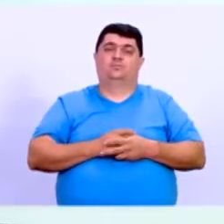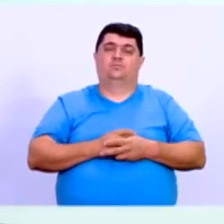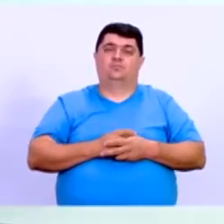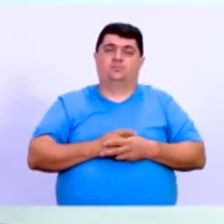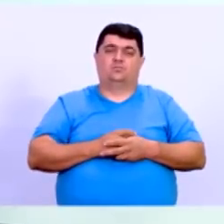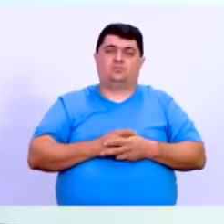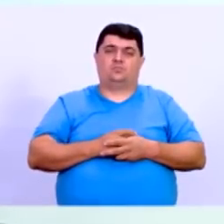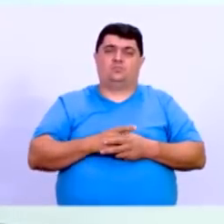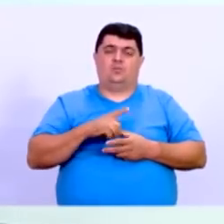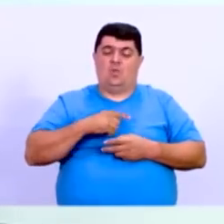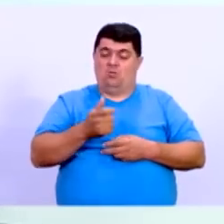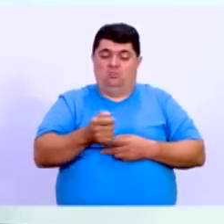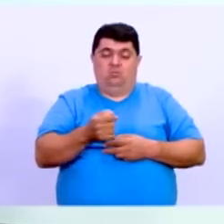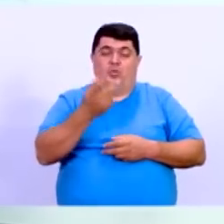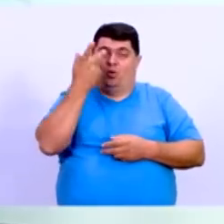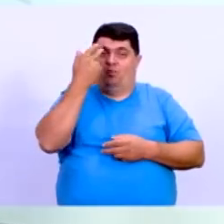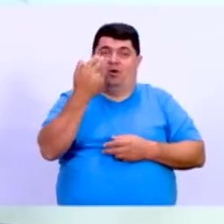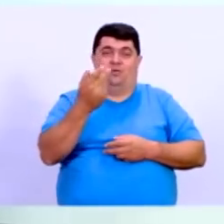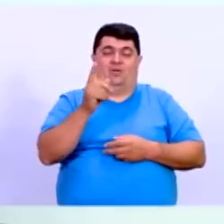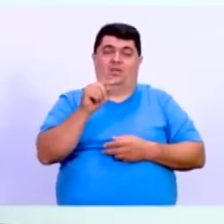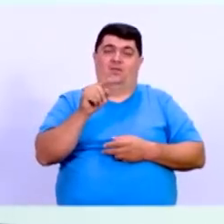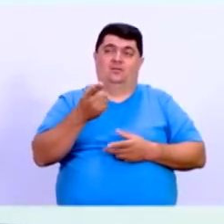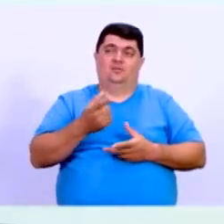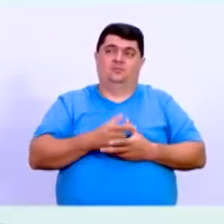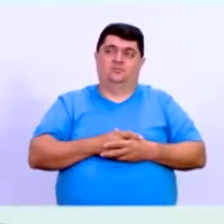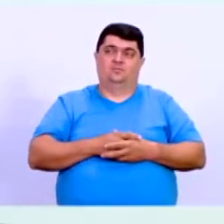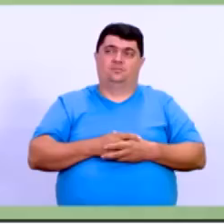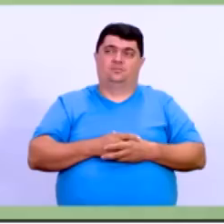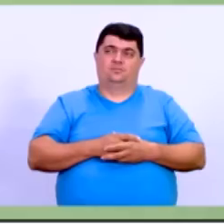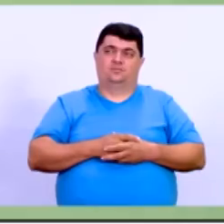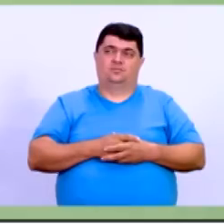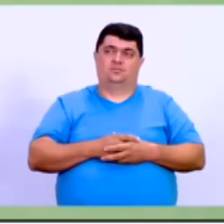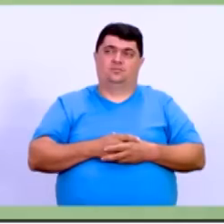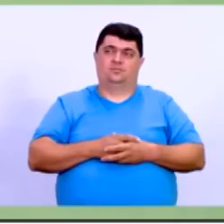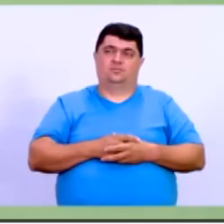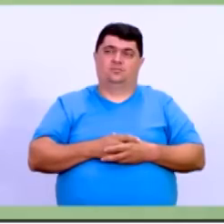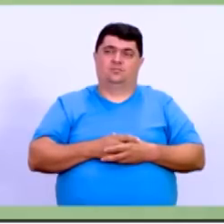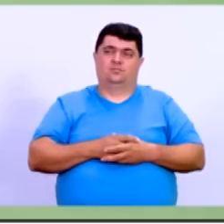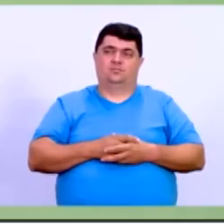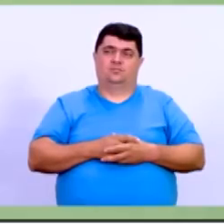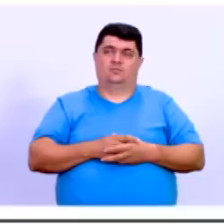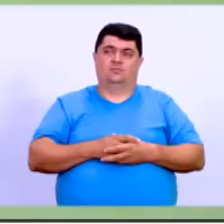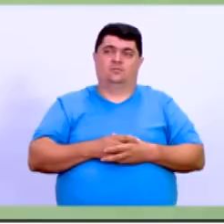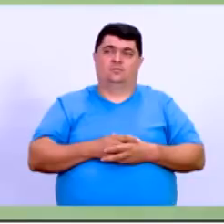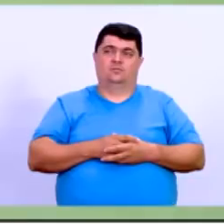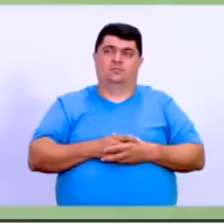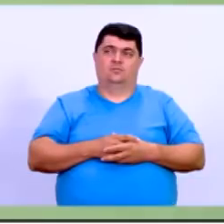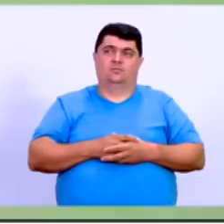um simples controle remoto, tá ok? Então olha só, vem aqui comigo.